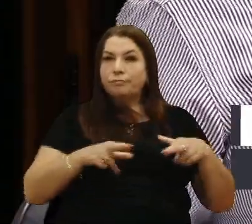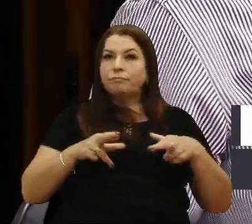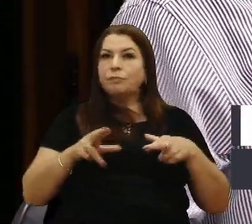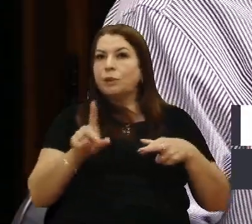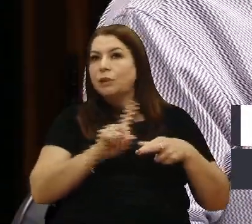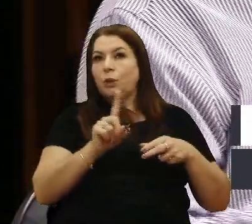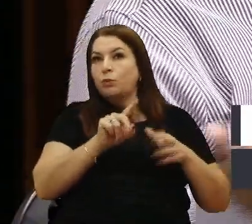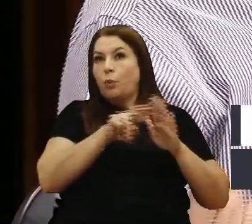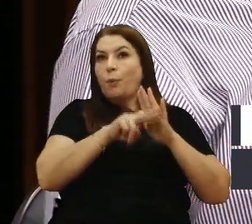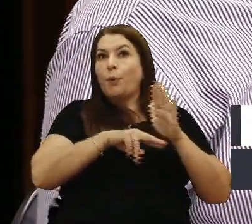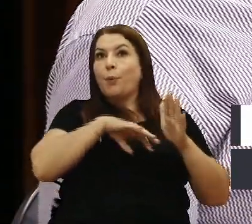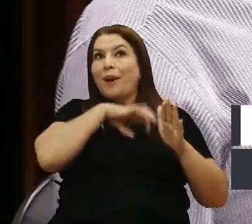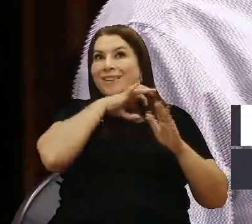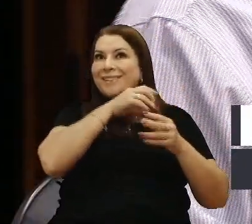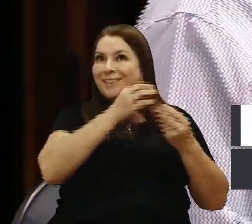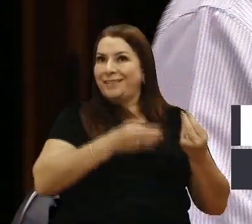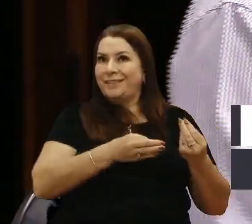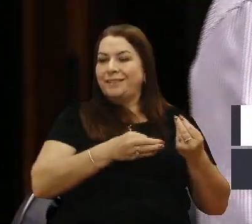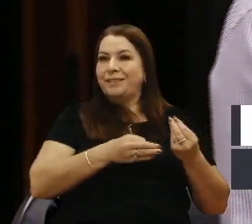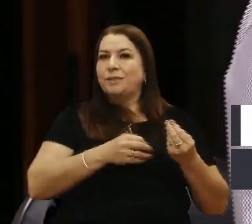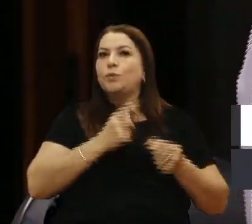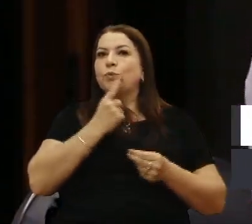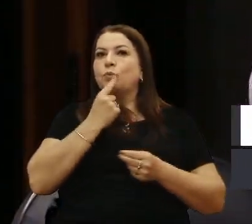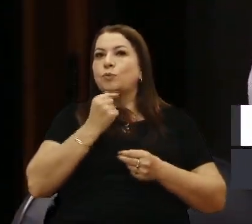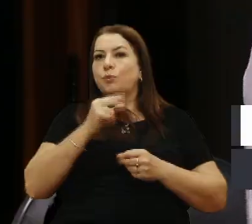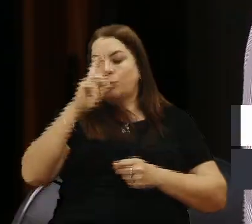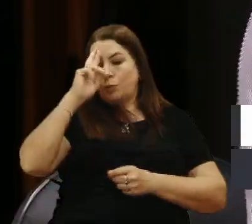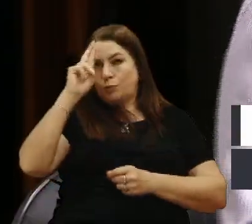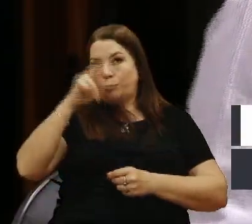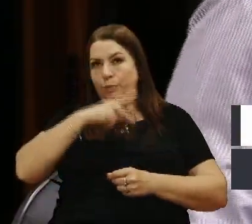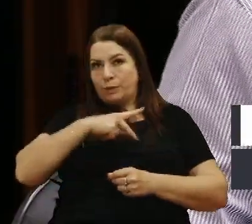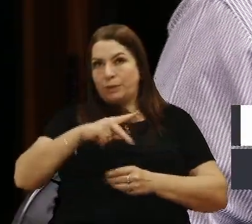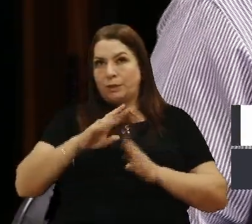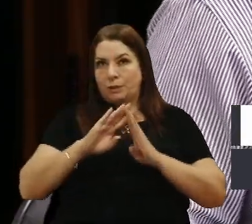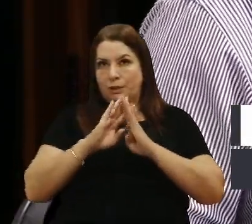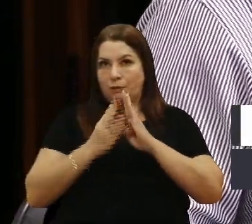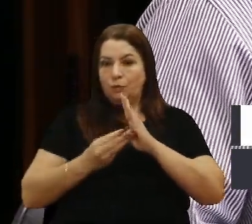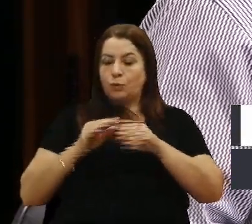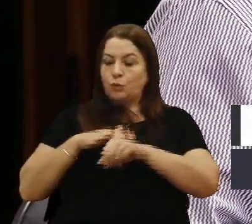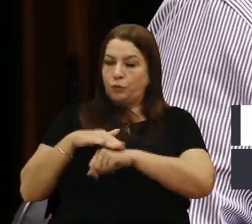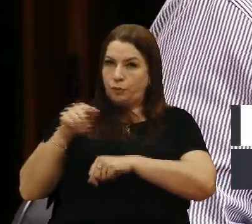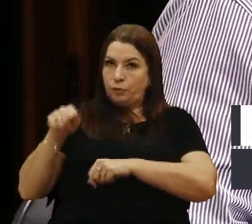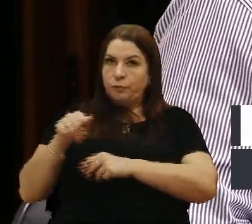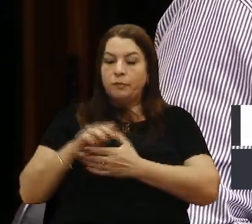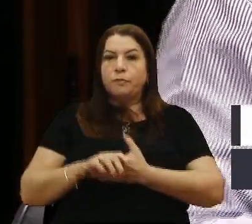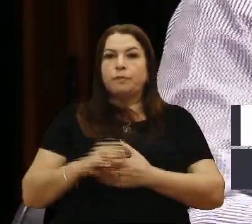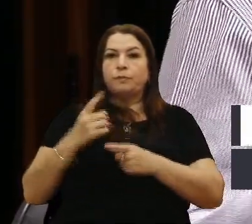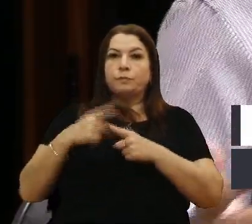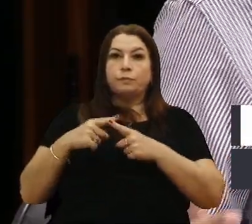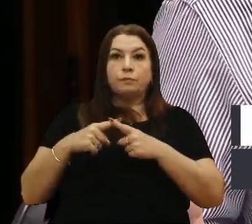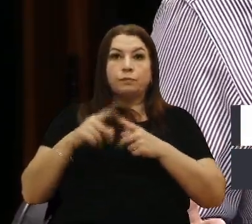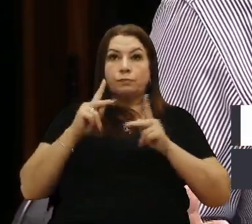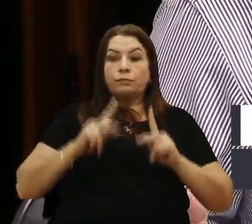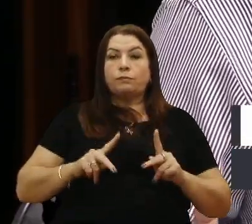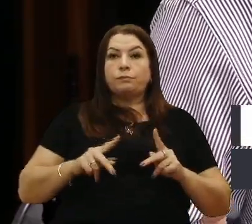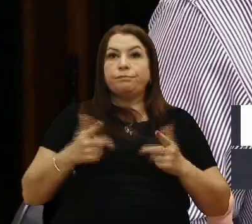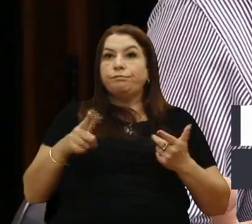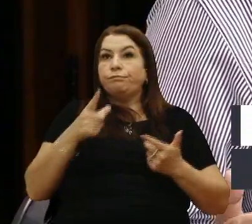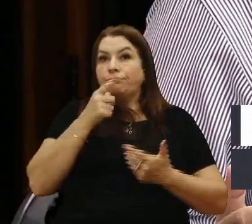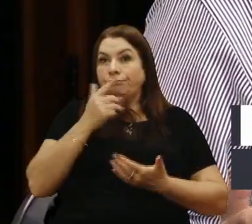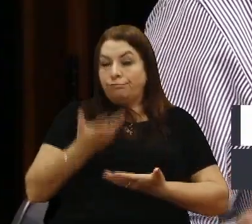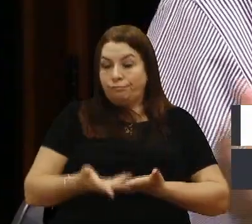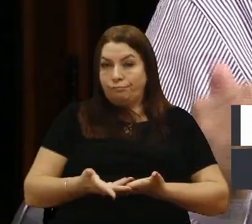são regularizadas. Quando o João estava ainda como diretor-presidente do SAMAI, conversei com ele, porque as pessoas ficam sem